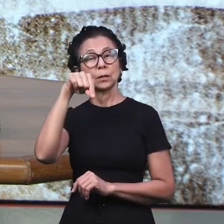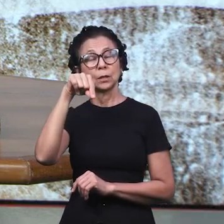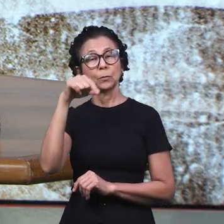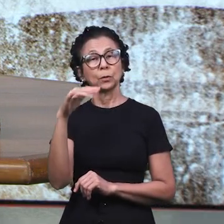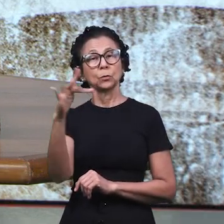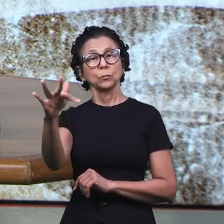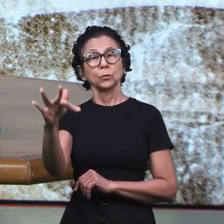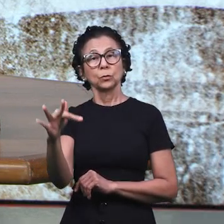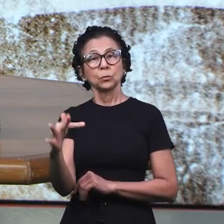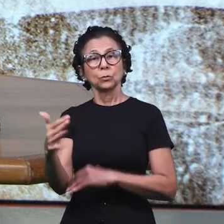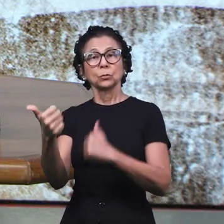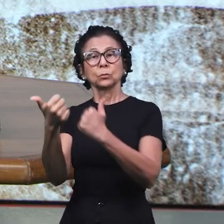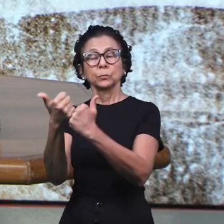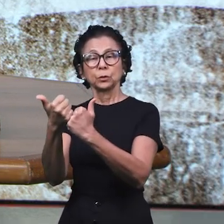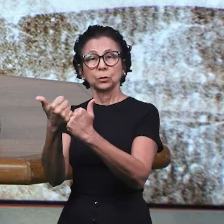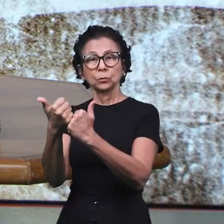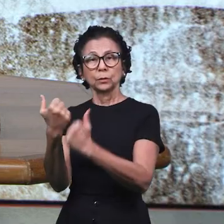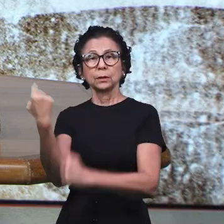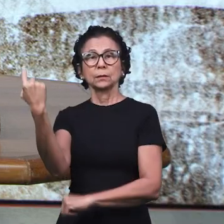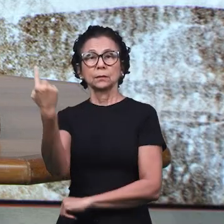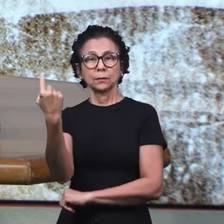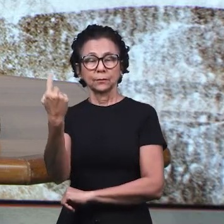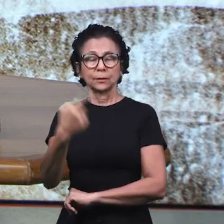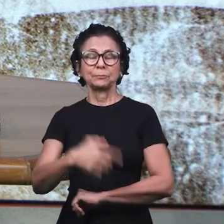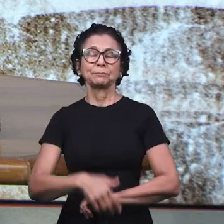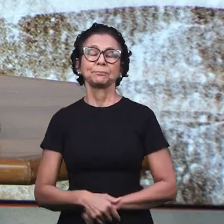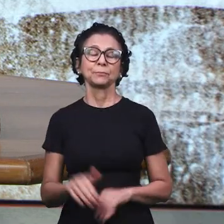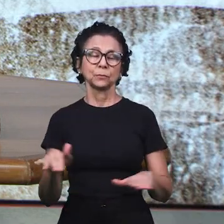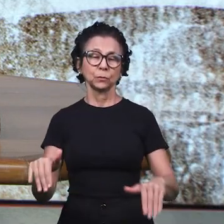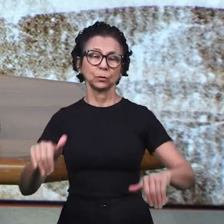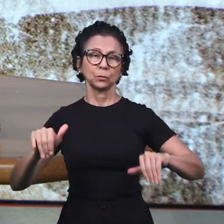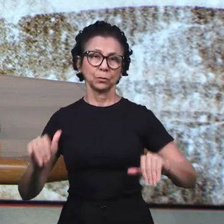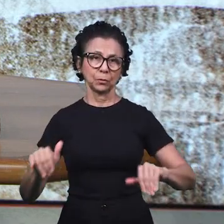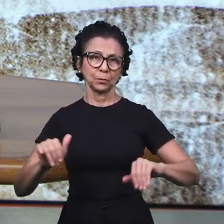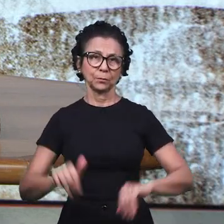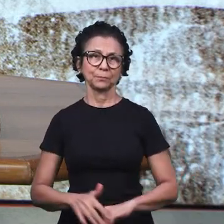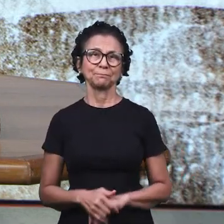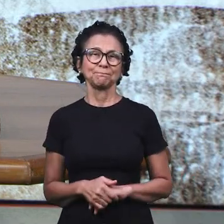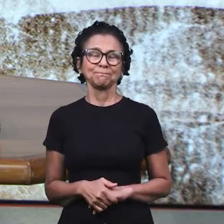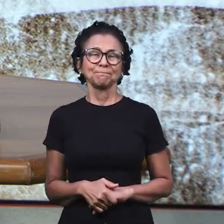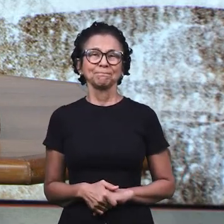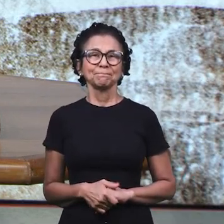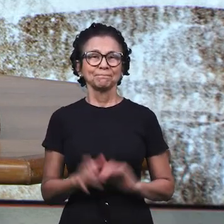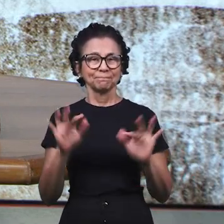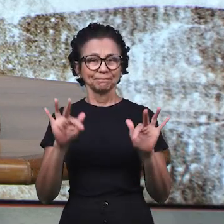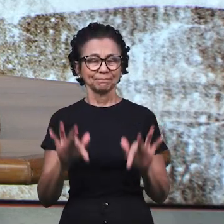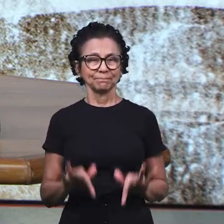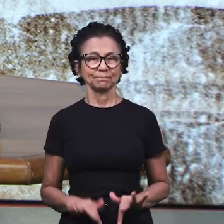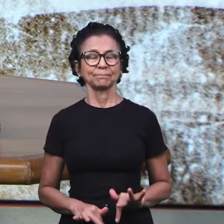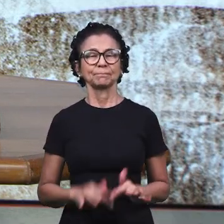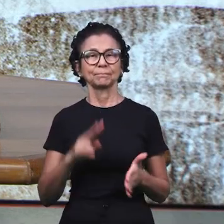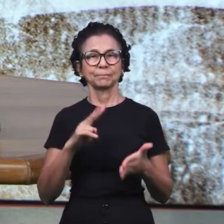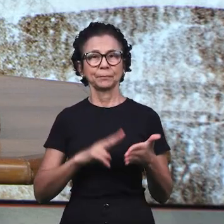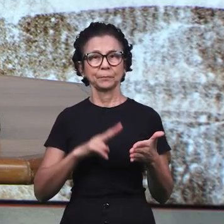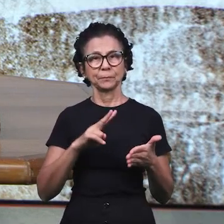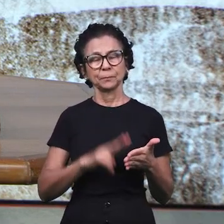no trono de Israel. Amém? Vamos encerrando aqui a leitura bíblica de